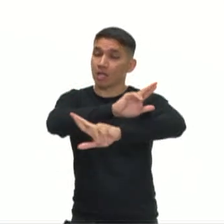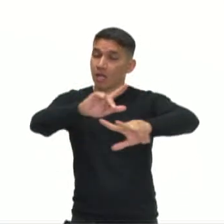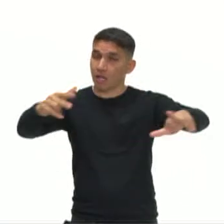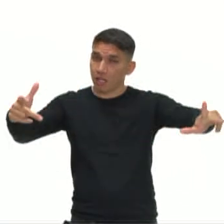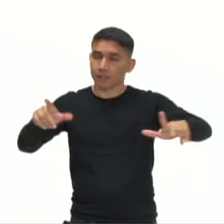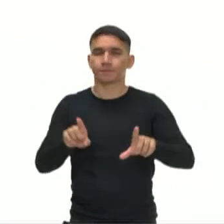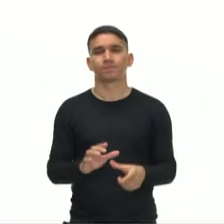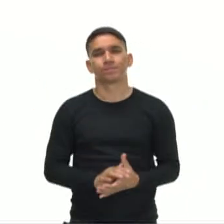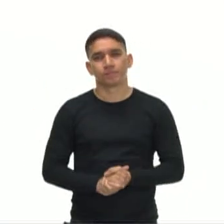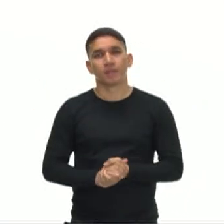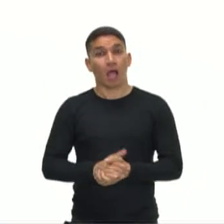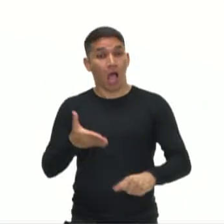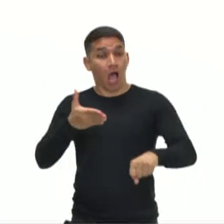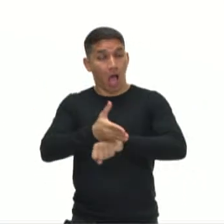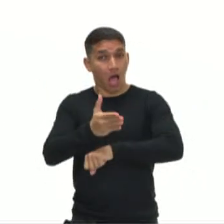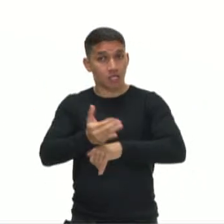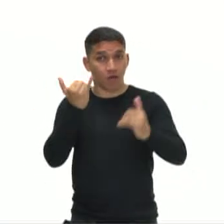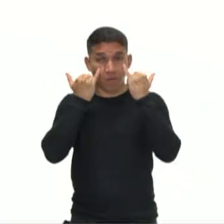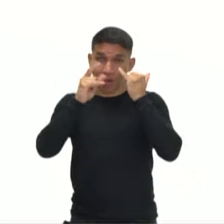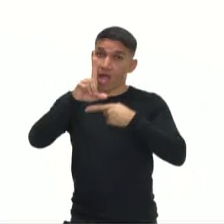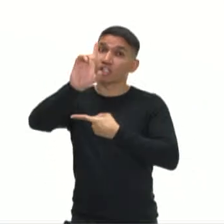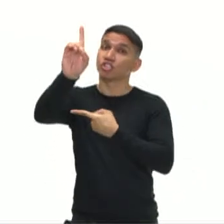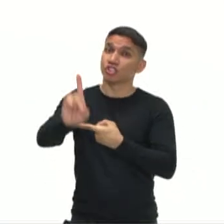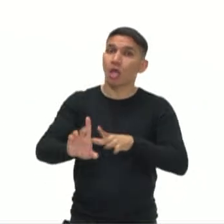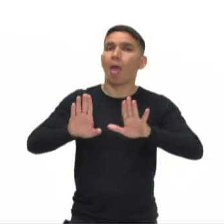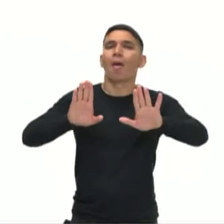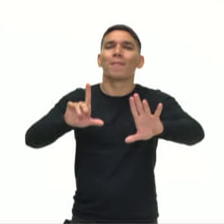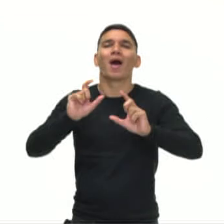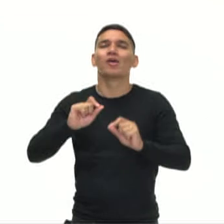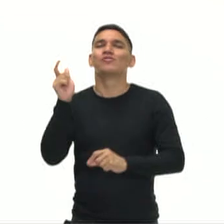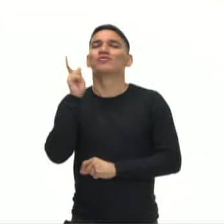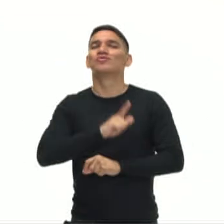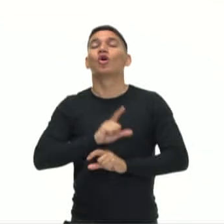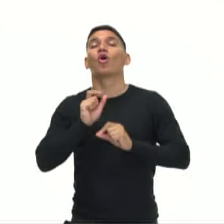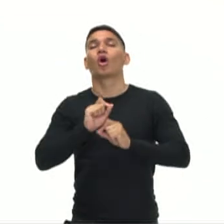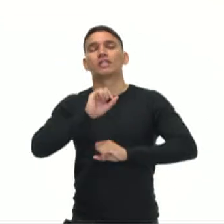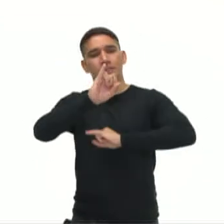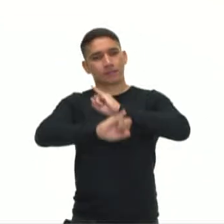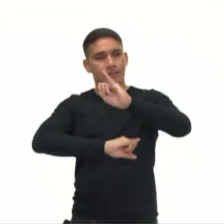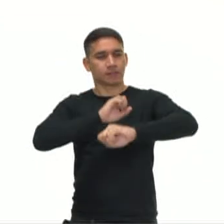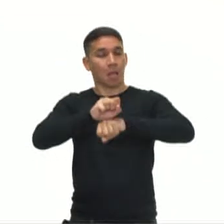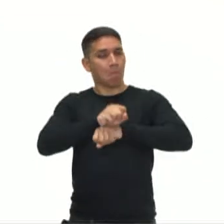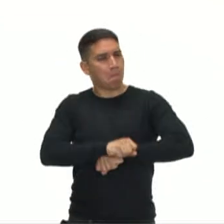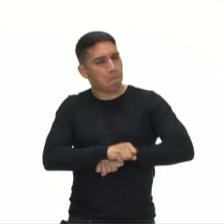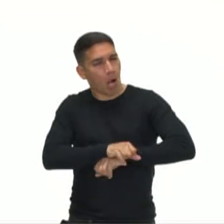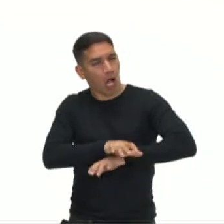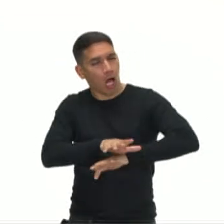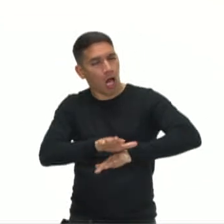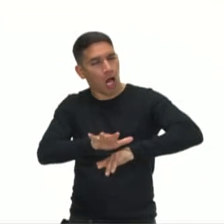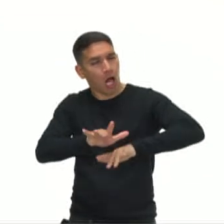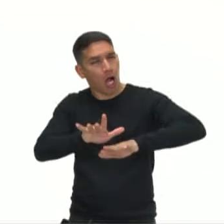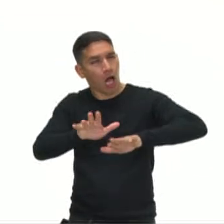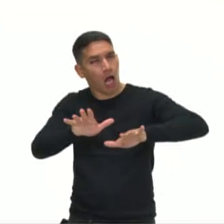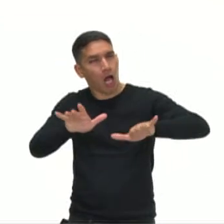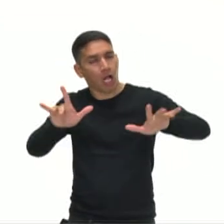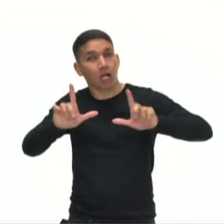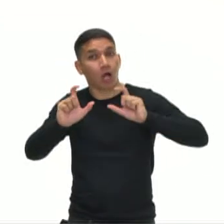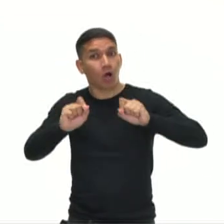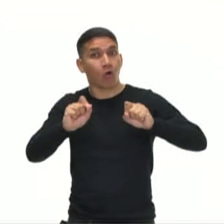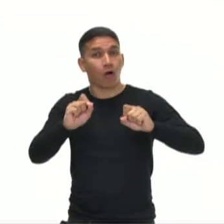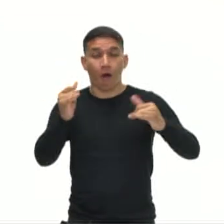informação é um direito. No entanto, o potencial da internet para ampliar o grau de informação do